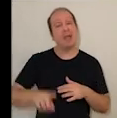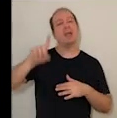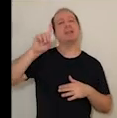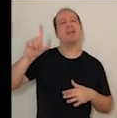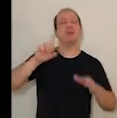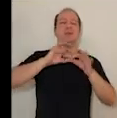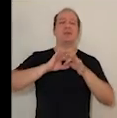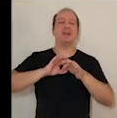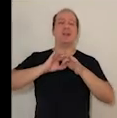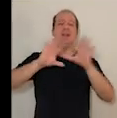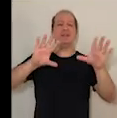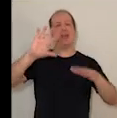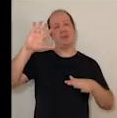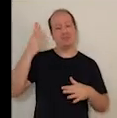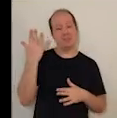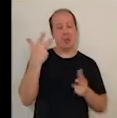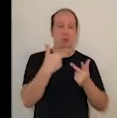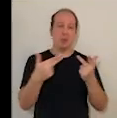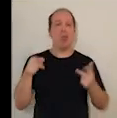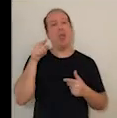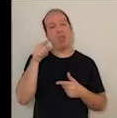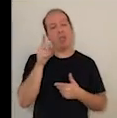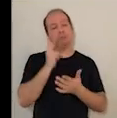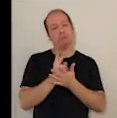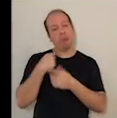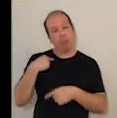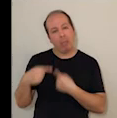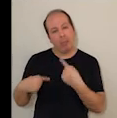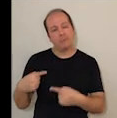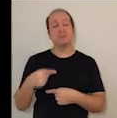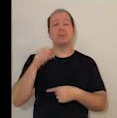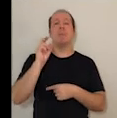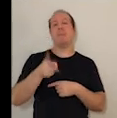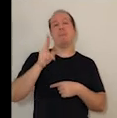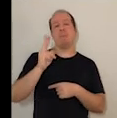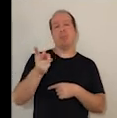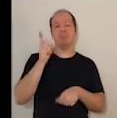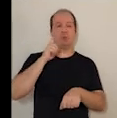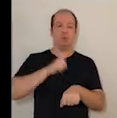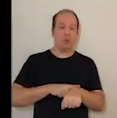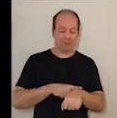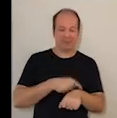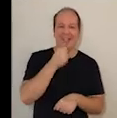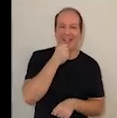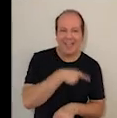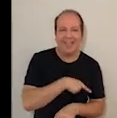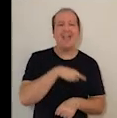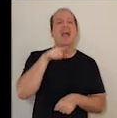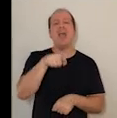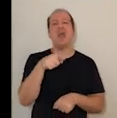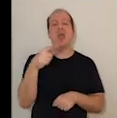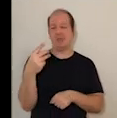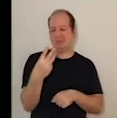acontecer algo, eles serão realmente os herdeiros. Sim, mas todos ao mesmo tempo. Isso seria hilário. Viriam os três,